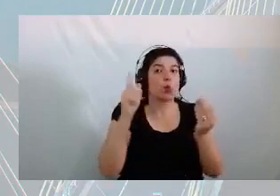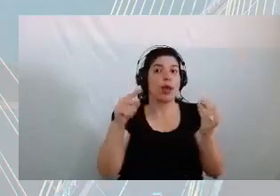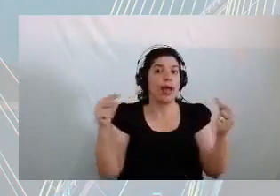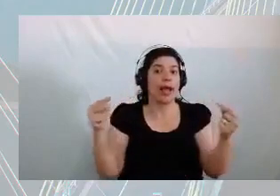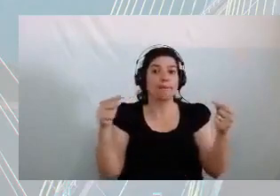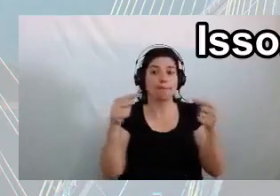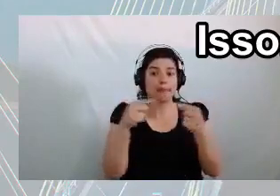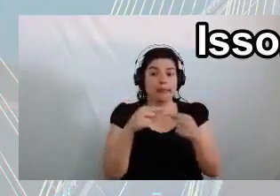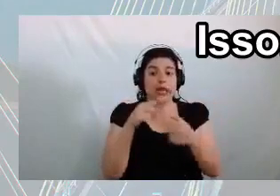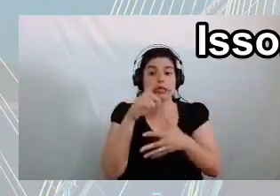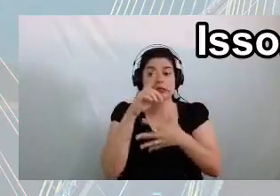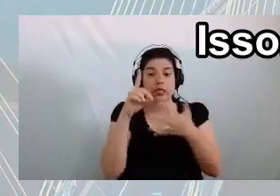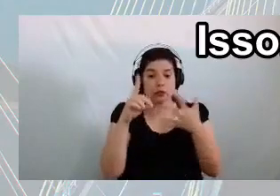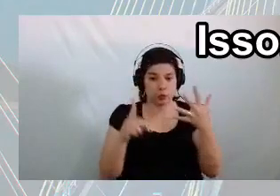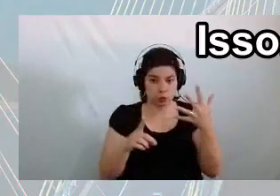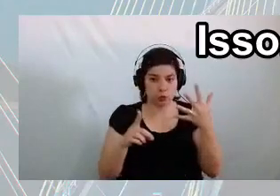dados.